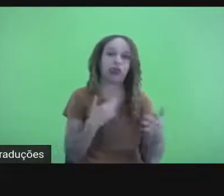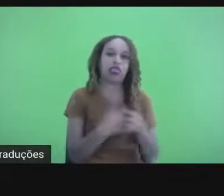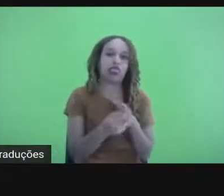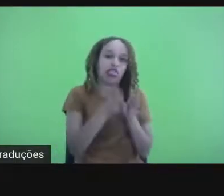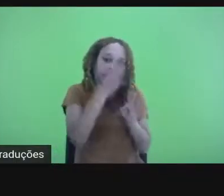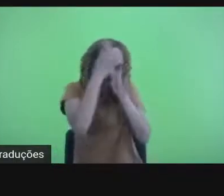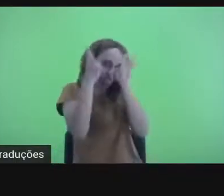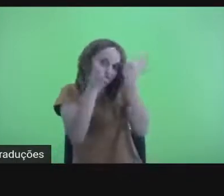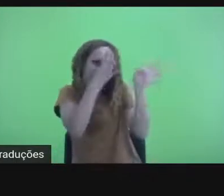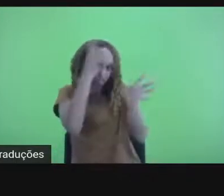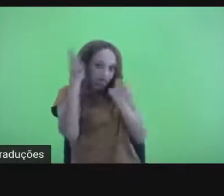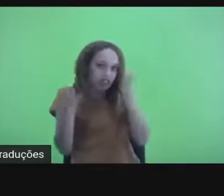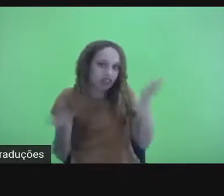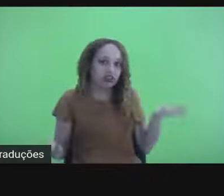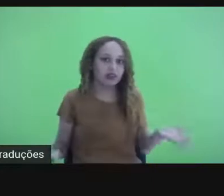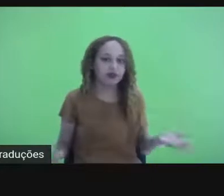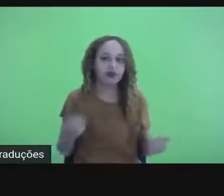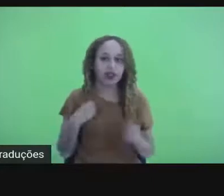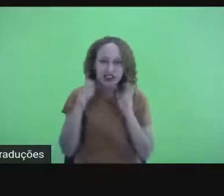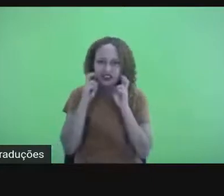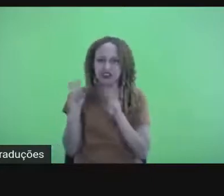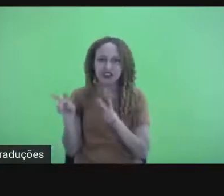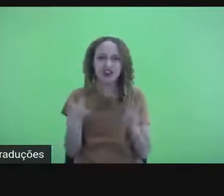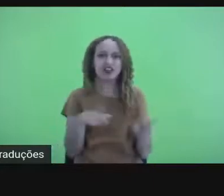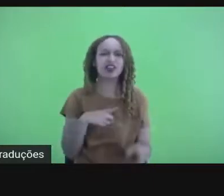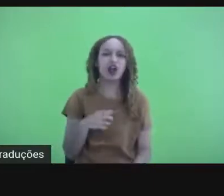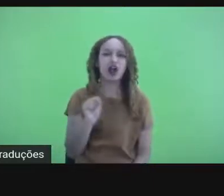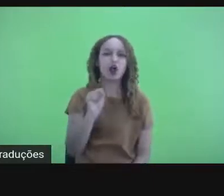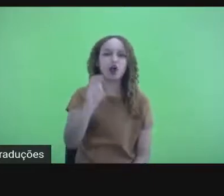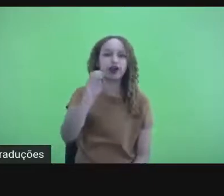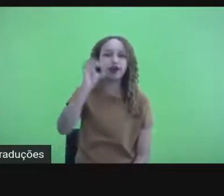dentro desse contingente, você tem 80% de pessoas negras